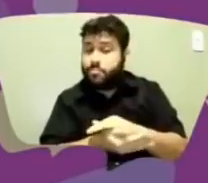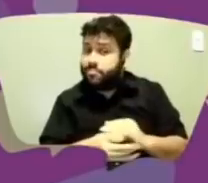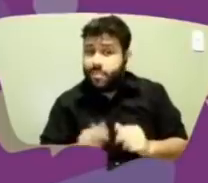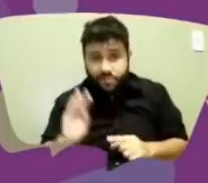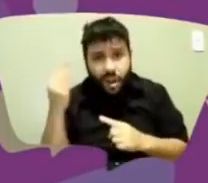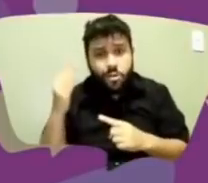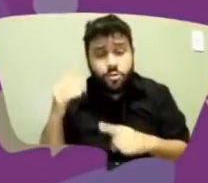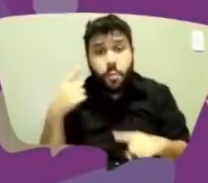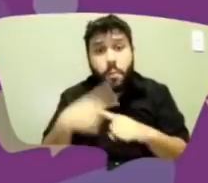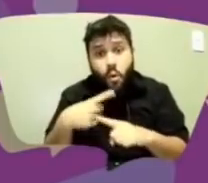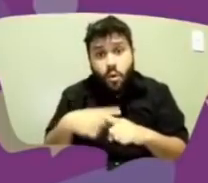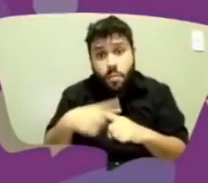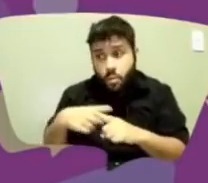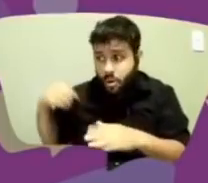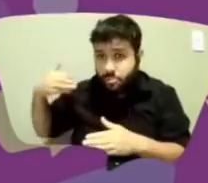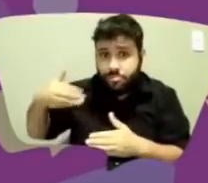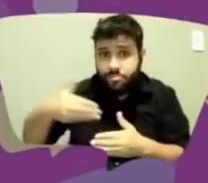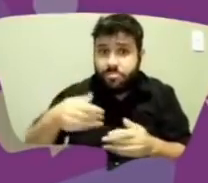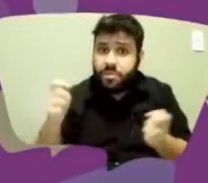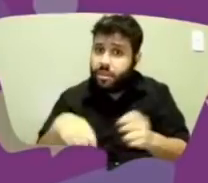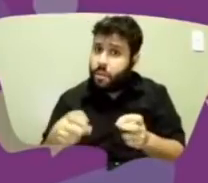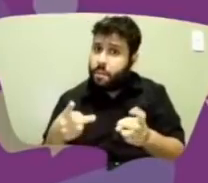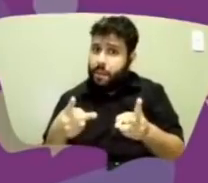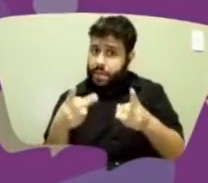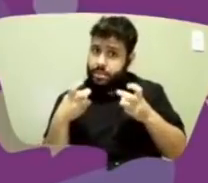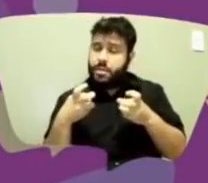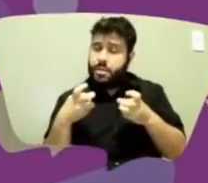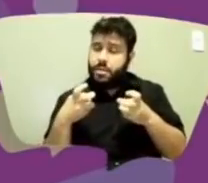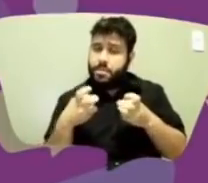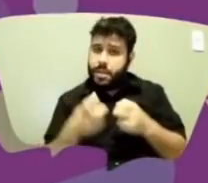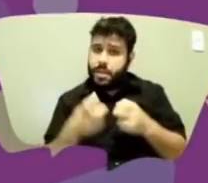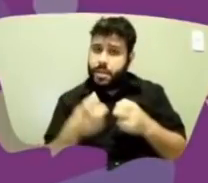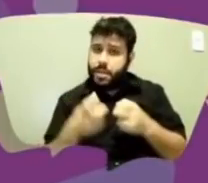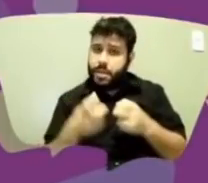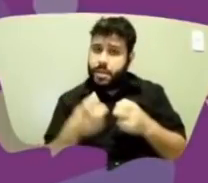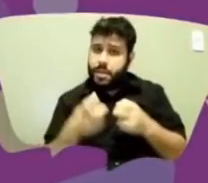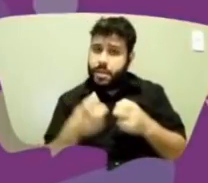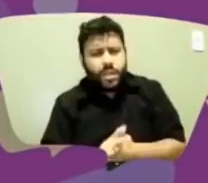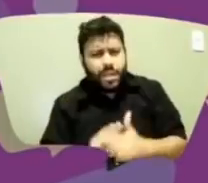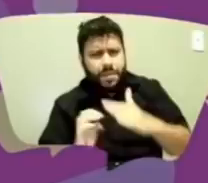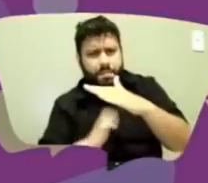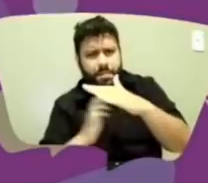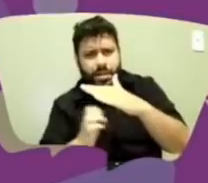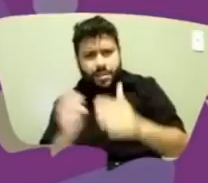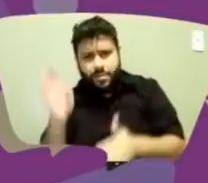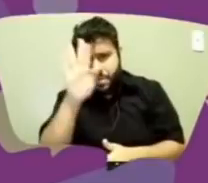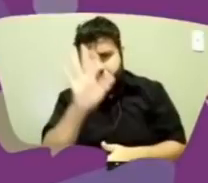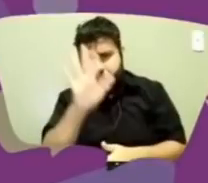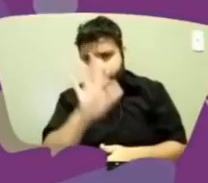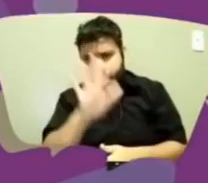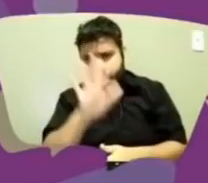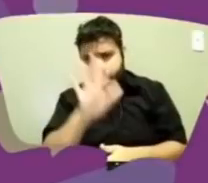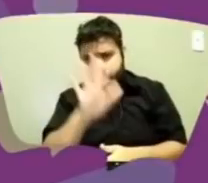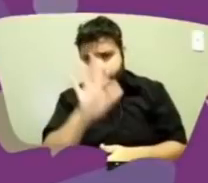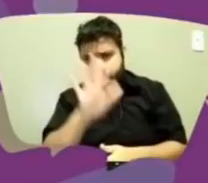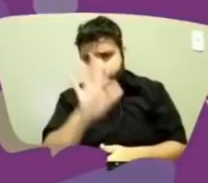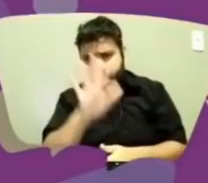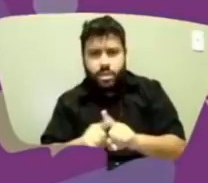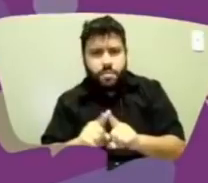tempo que não só as empresas brasileiras, os brasileiros